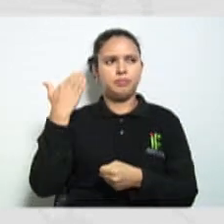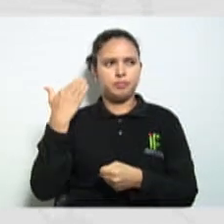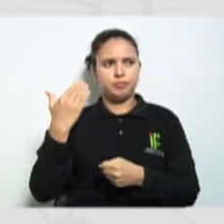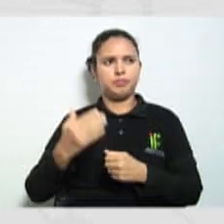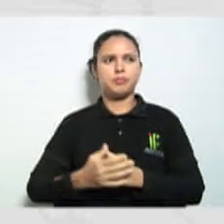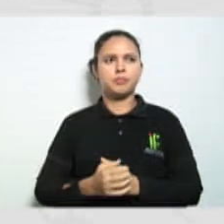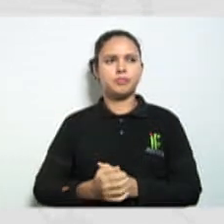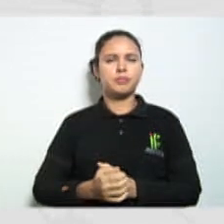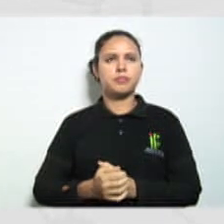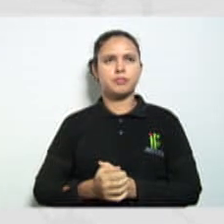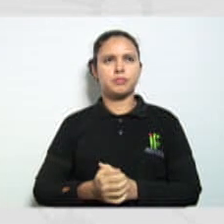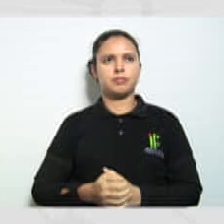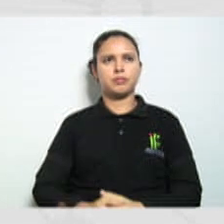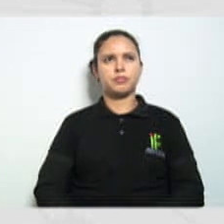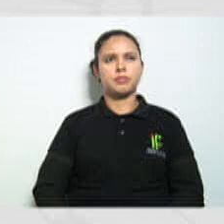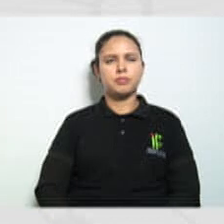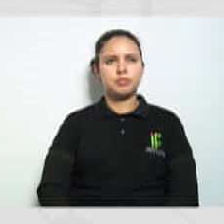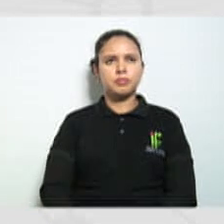anterior.